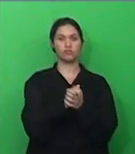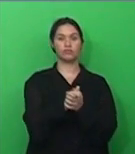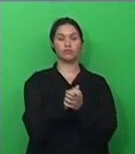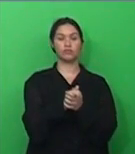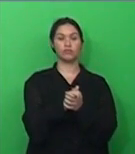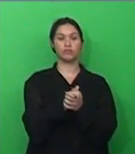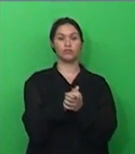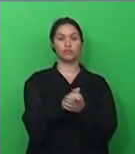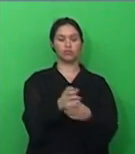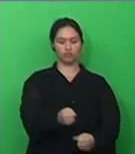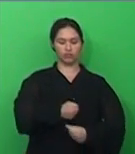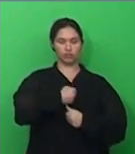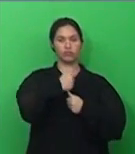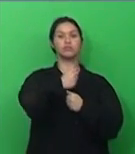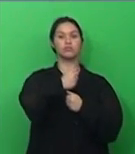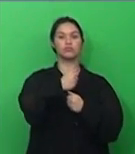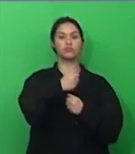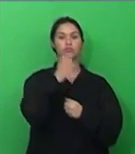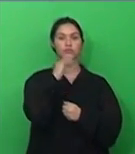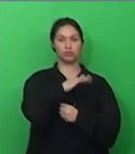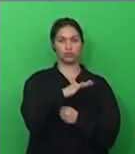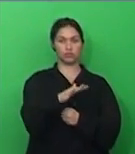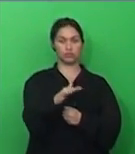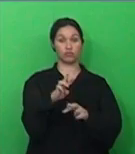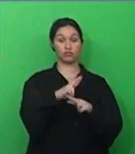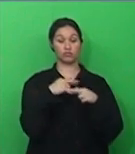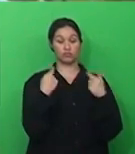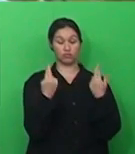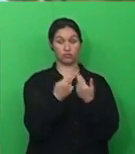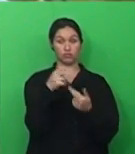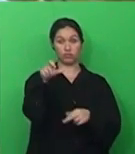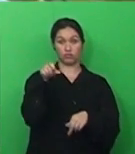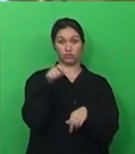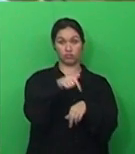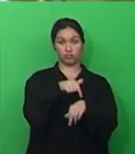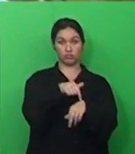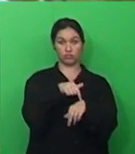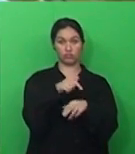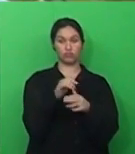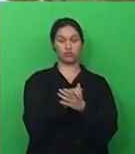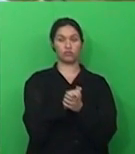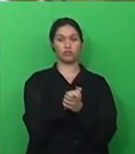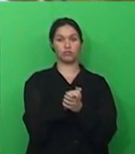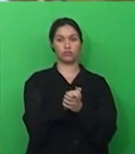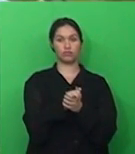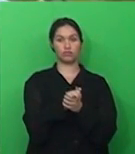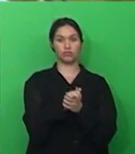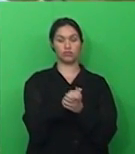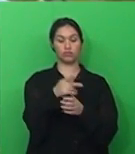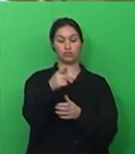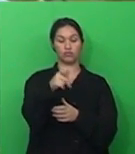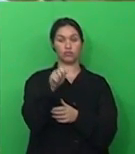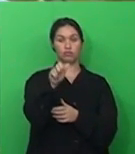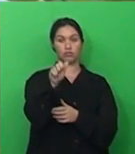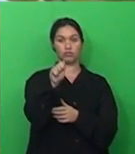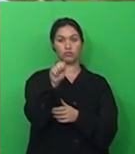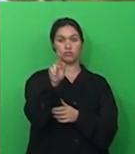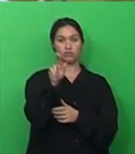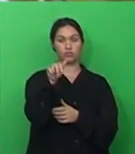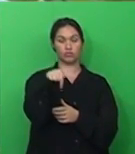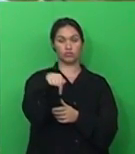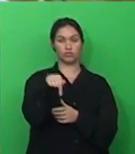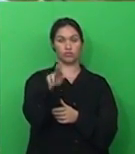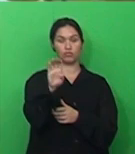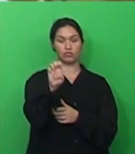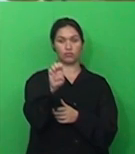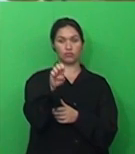nossas crianças. Eles se reuniram às 9 horas no Parque das Nações e vieram caminhando pela Avenida